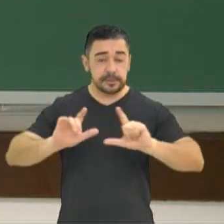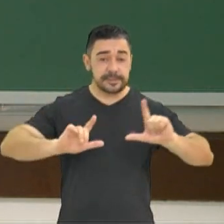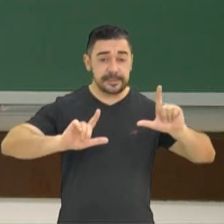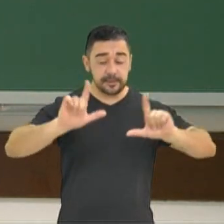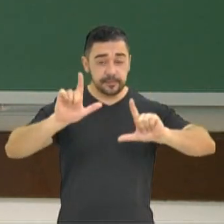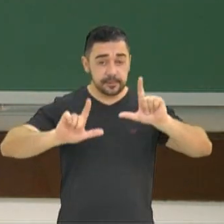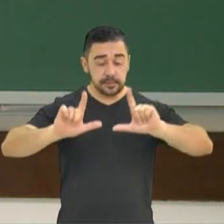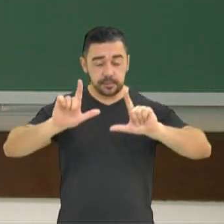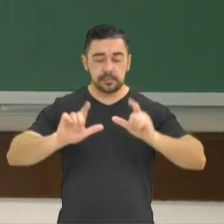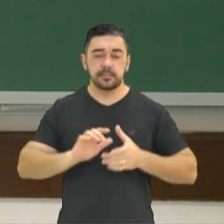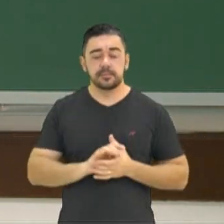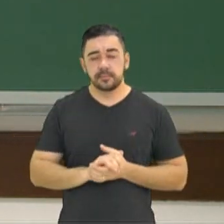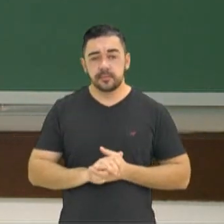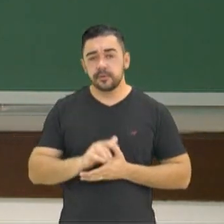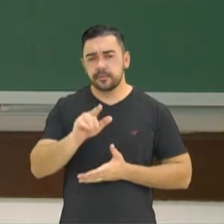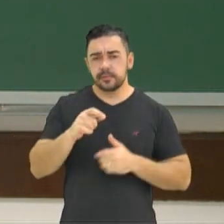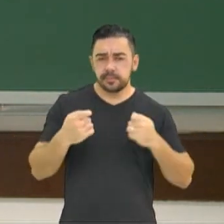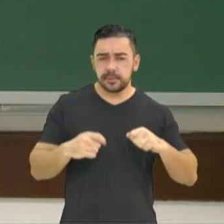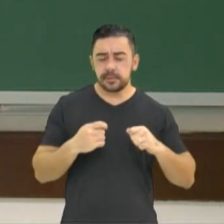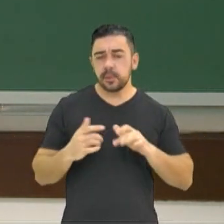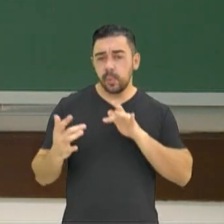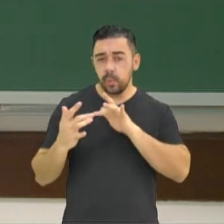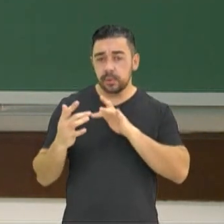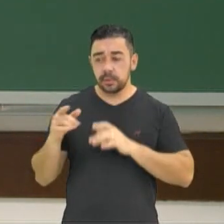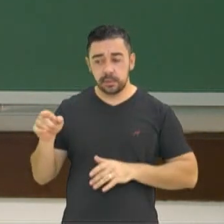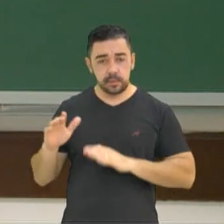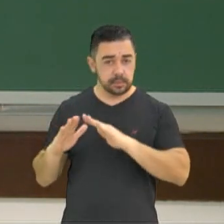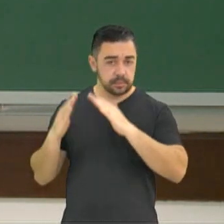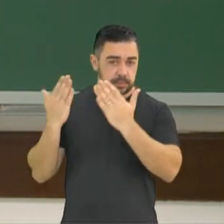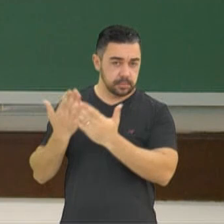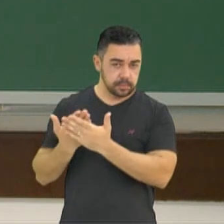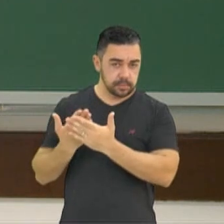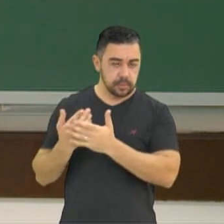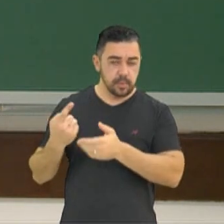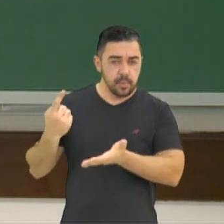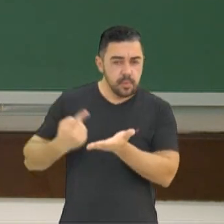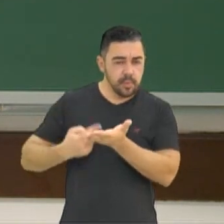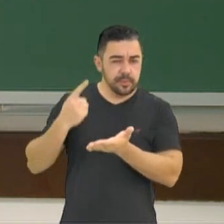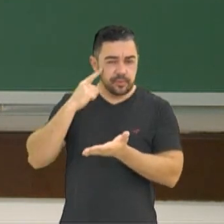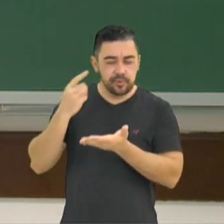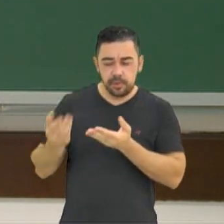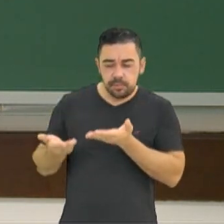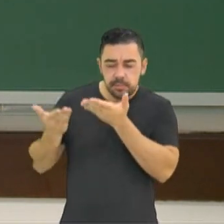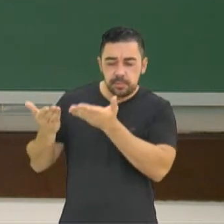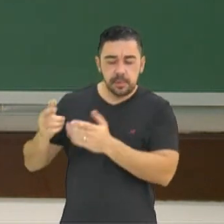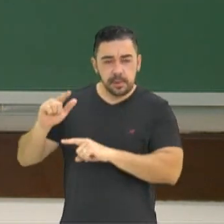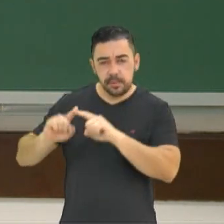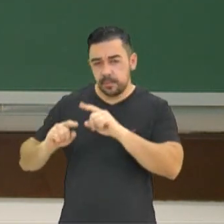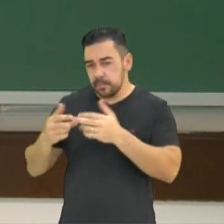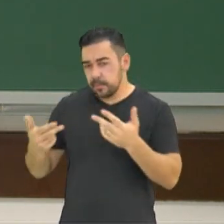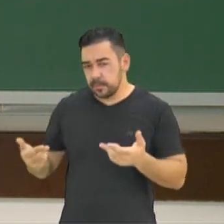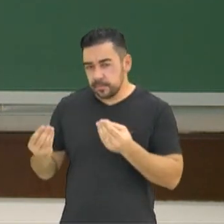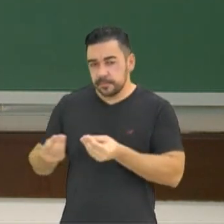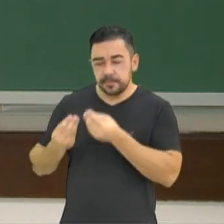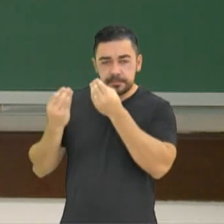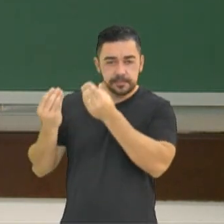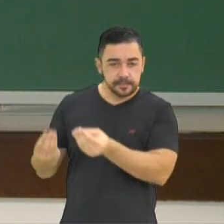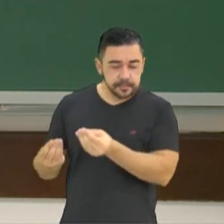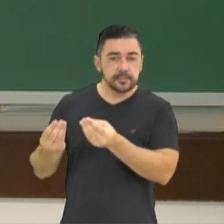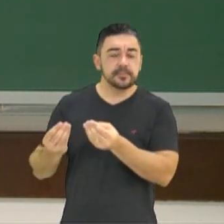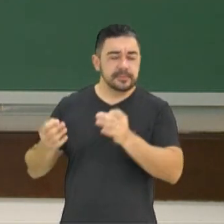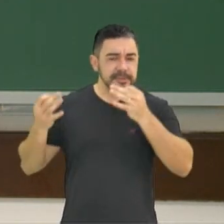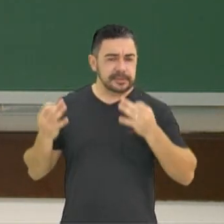apenas pela TV. Você precisa entrar em contato com a sua escola e agendar a entrega das suas atividades para também efetivar a